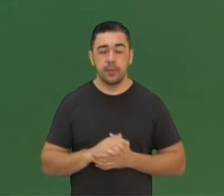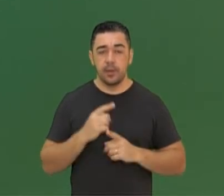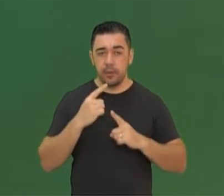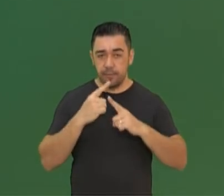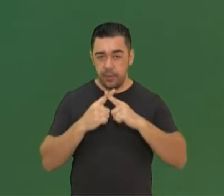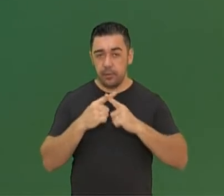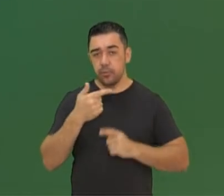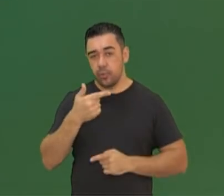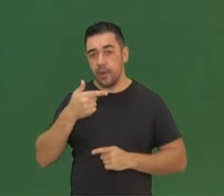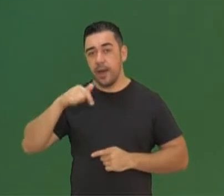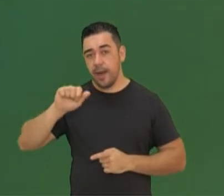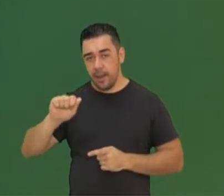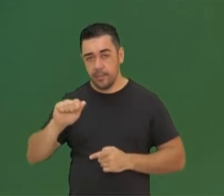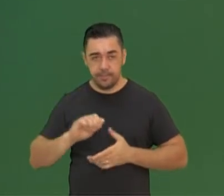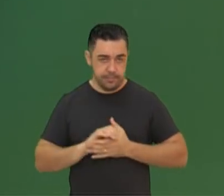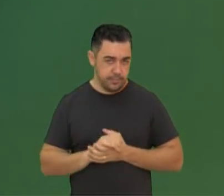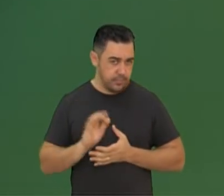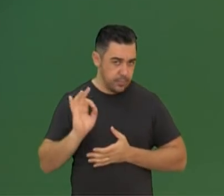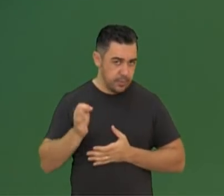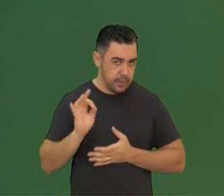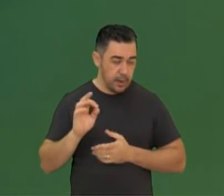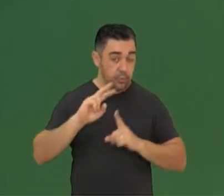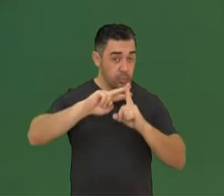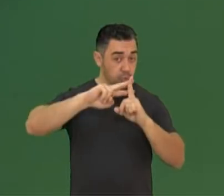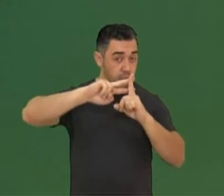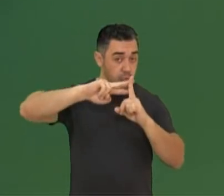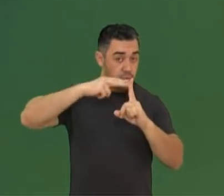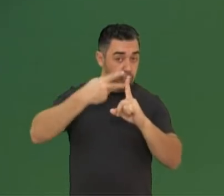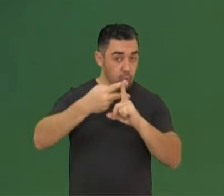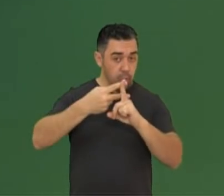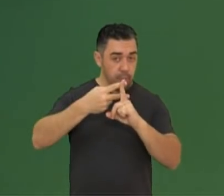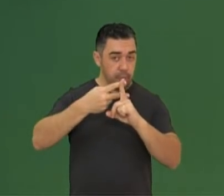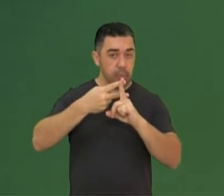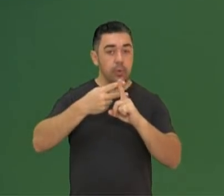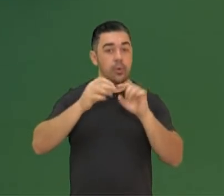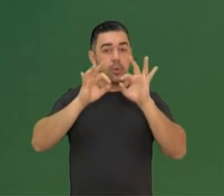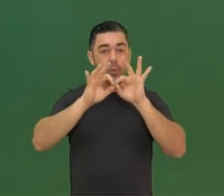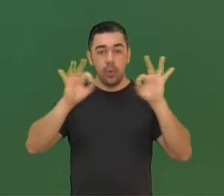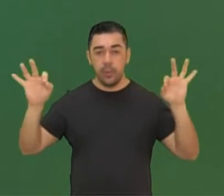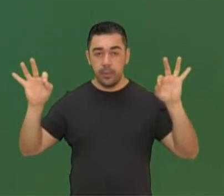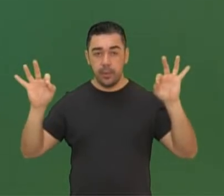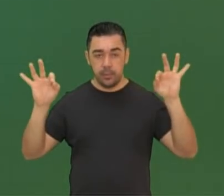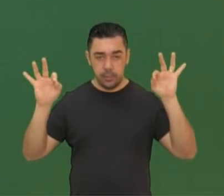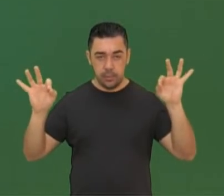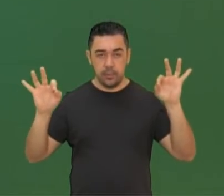vezes 2A, que é igual a 2 vezes o AB.